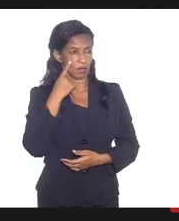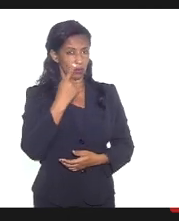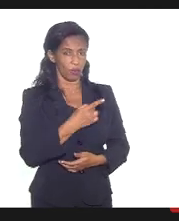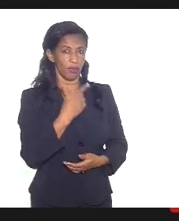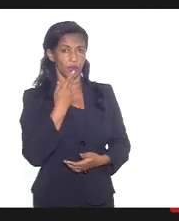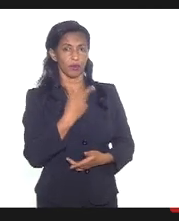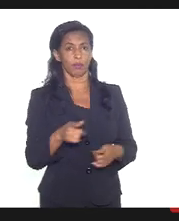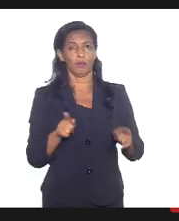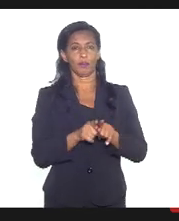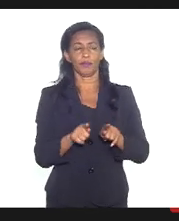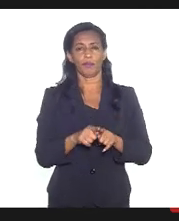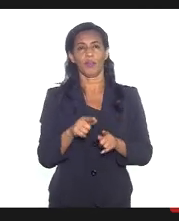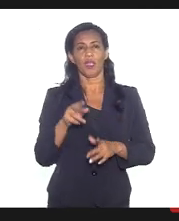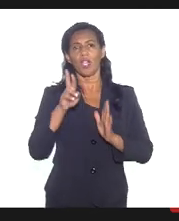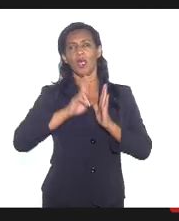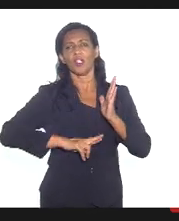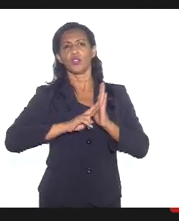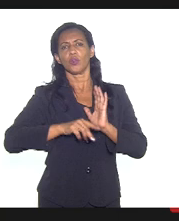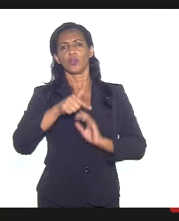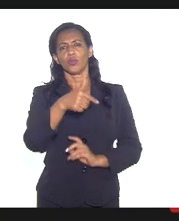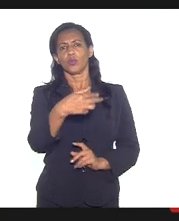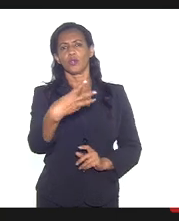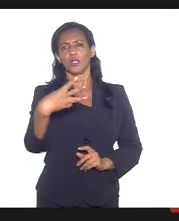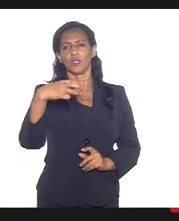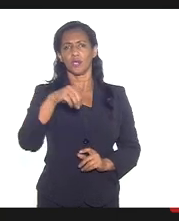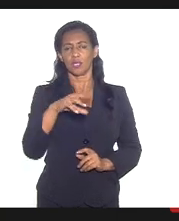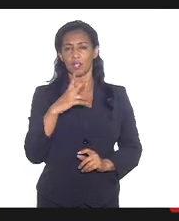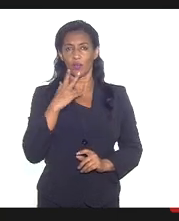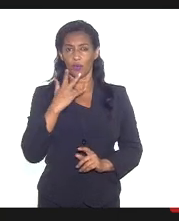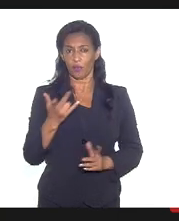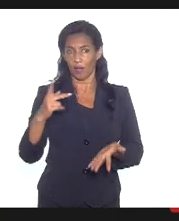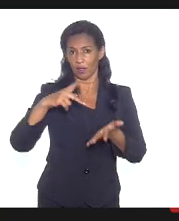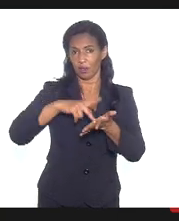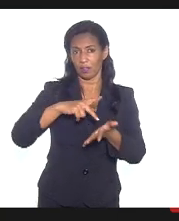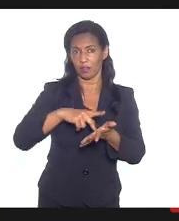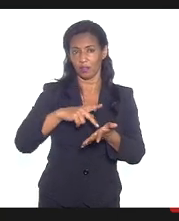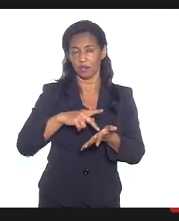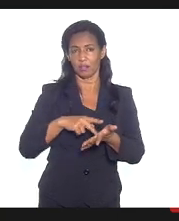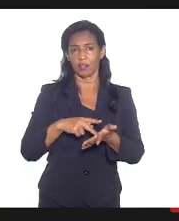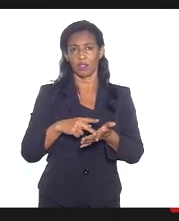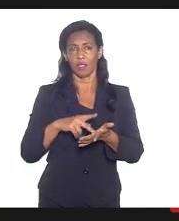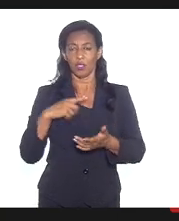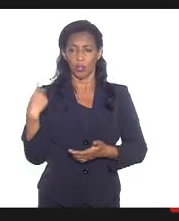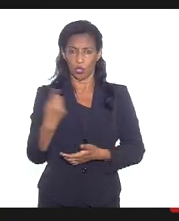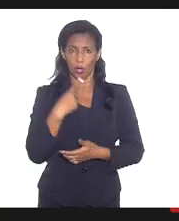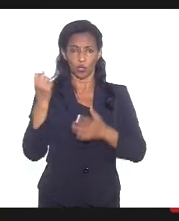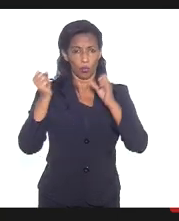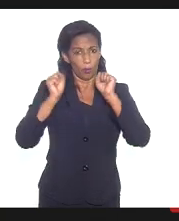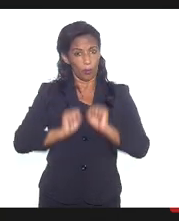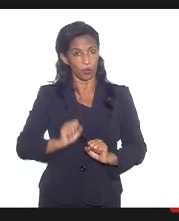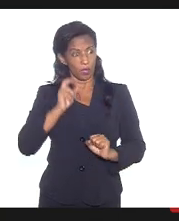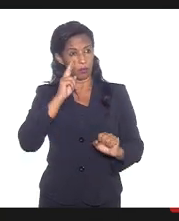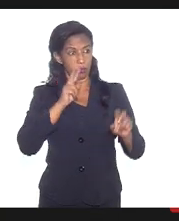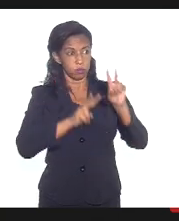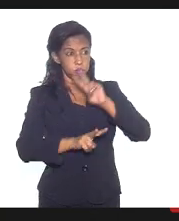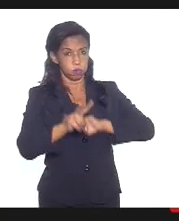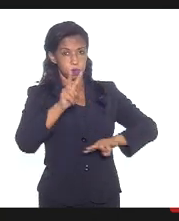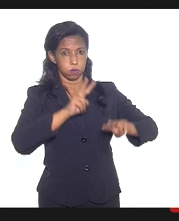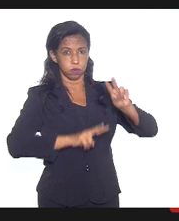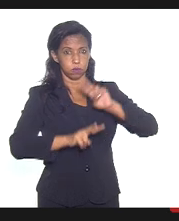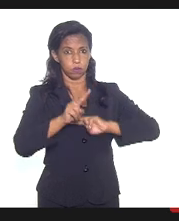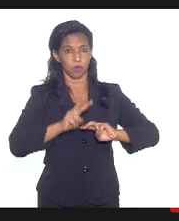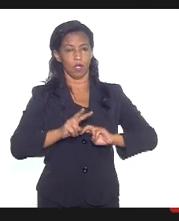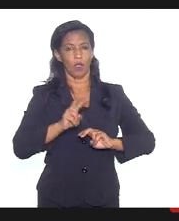reforçar a Resolução 230, que foi falada há pouco. Na verdade, nós estamos agora podendo, né, enxergar de forma explodida